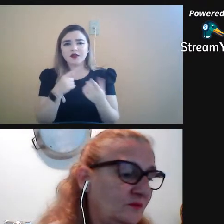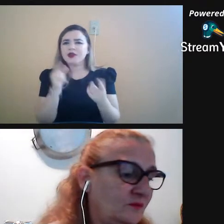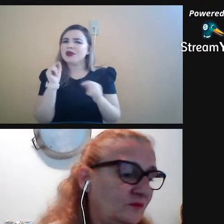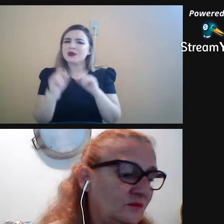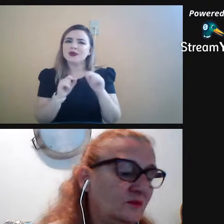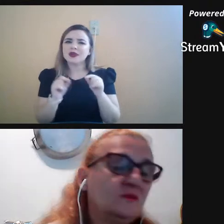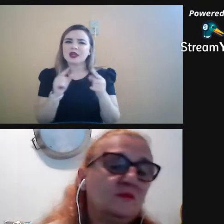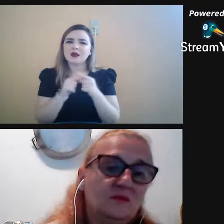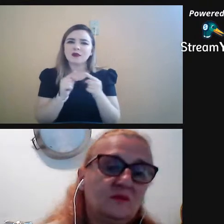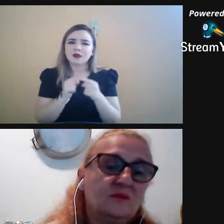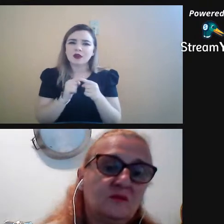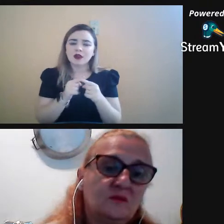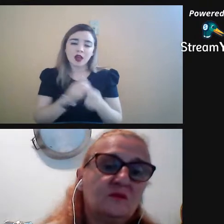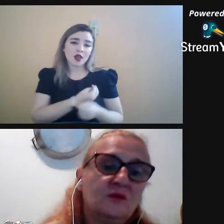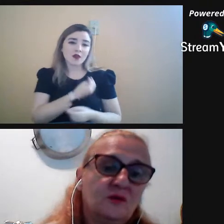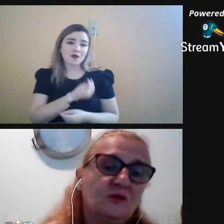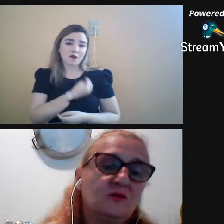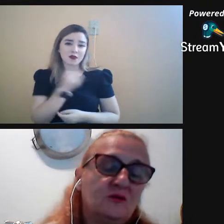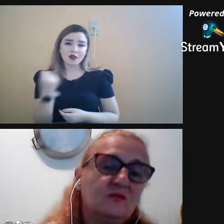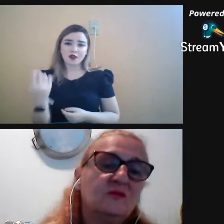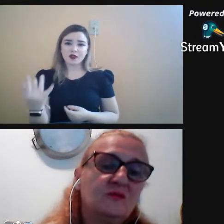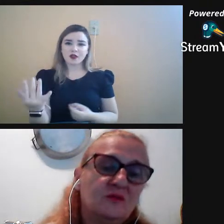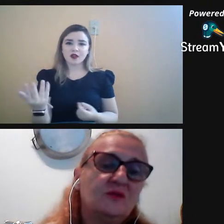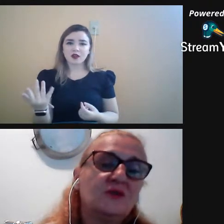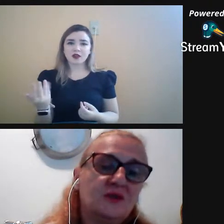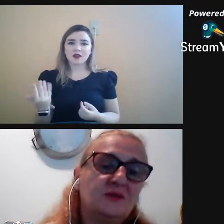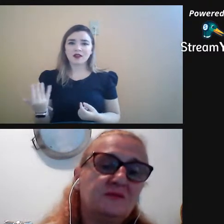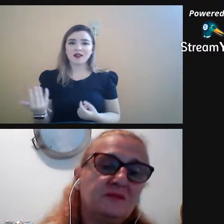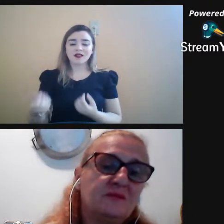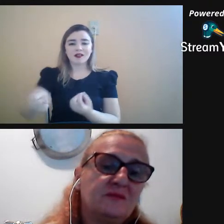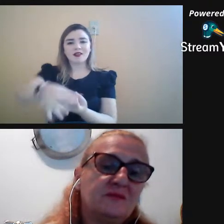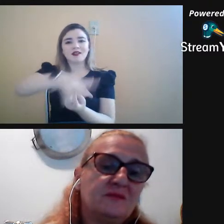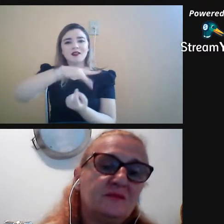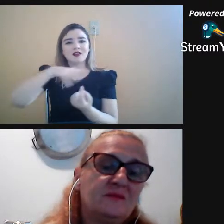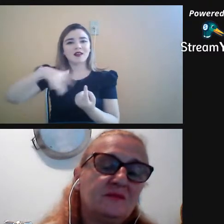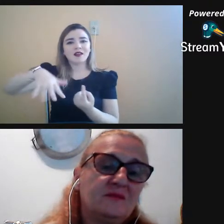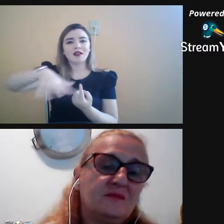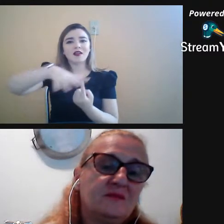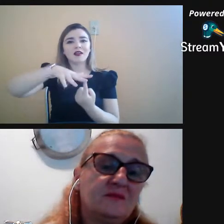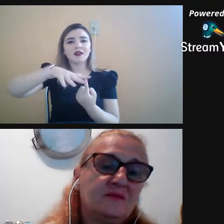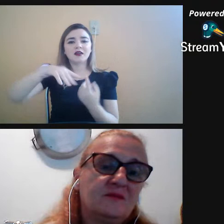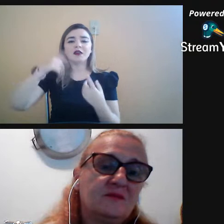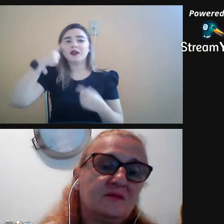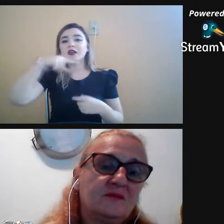os seres vivos e o ambiente. Então, quem é que está isento disso?